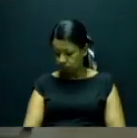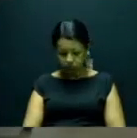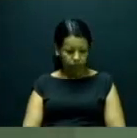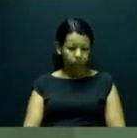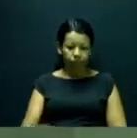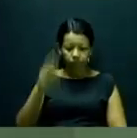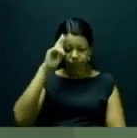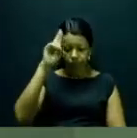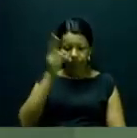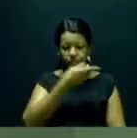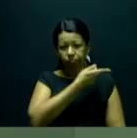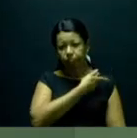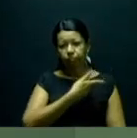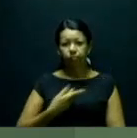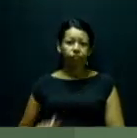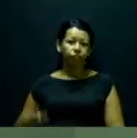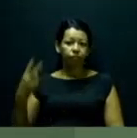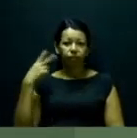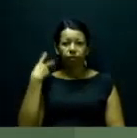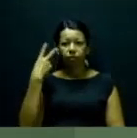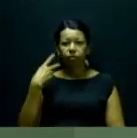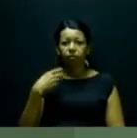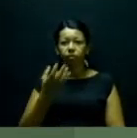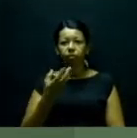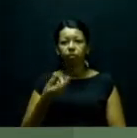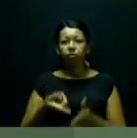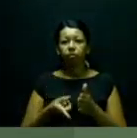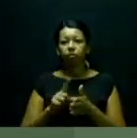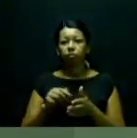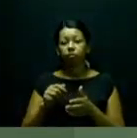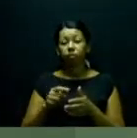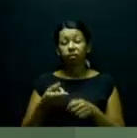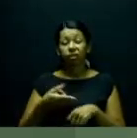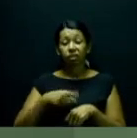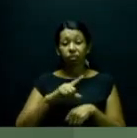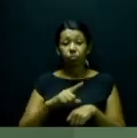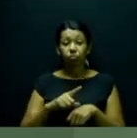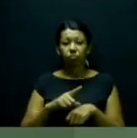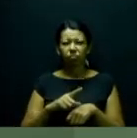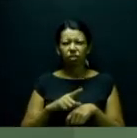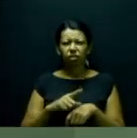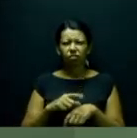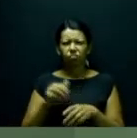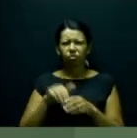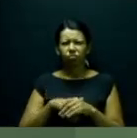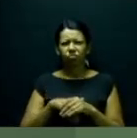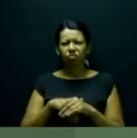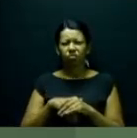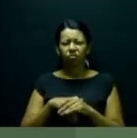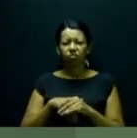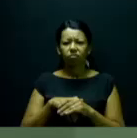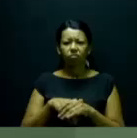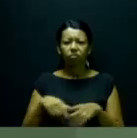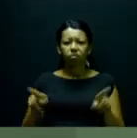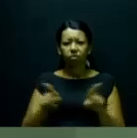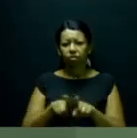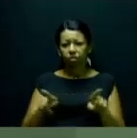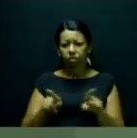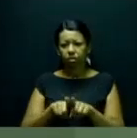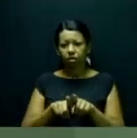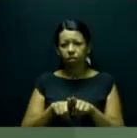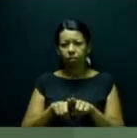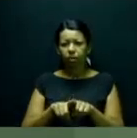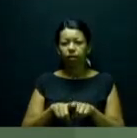Senhor presidente, senhores vereadores, já quero aqui antecipar mais uma vez o meu voto. E também, no vereador Queixão,